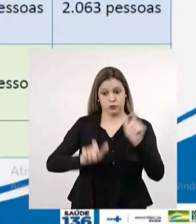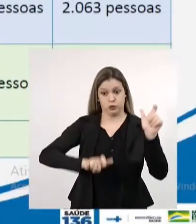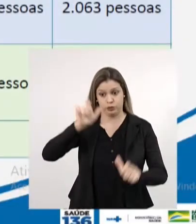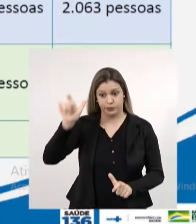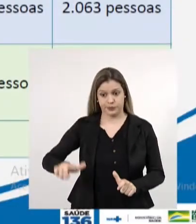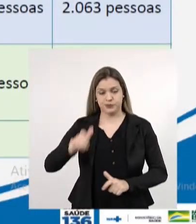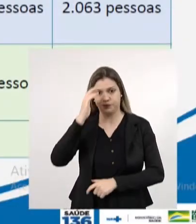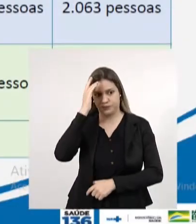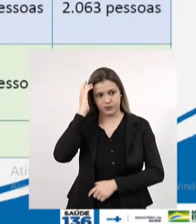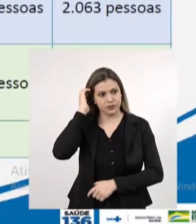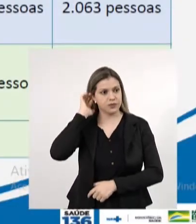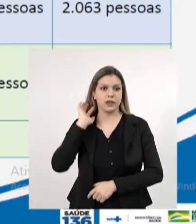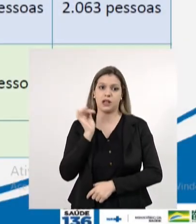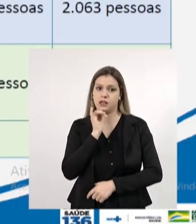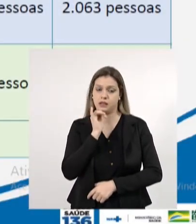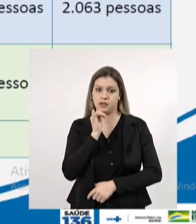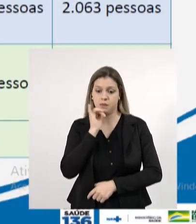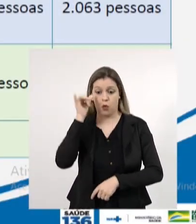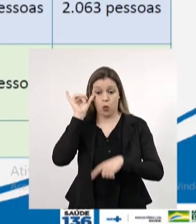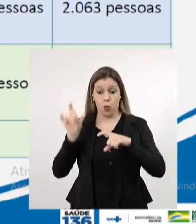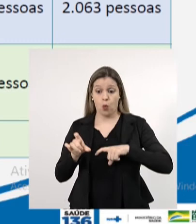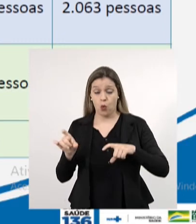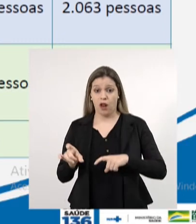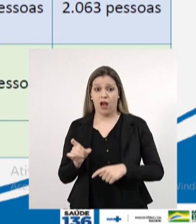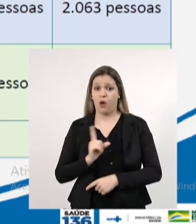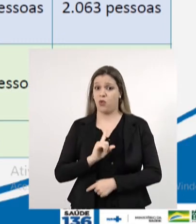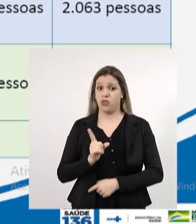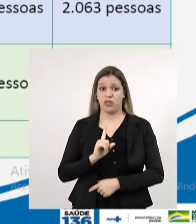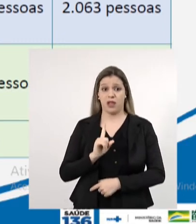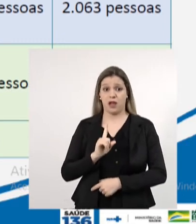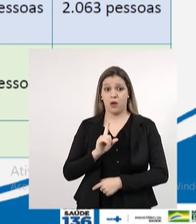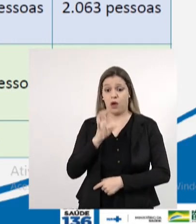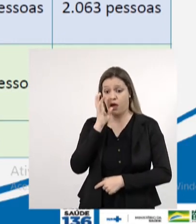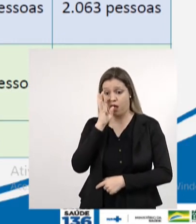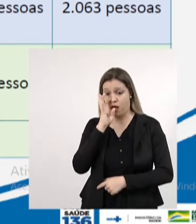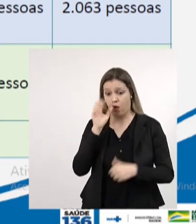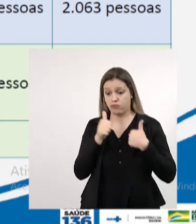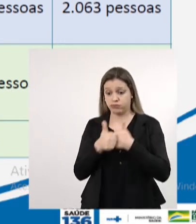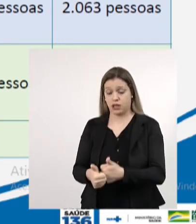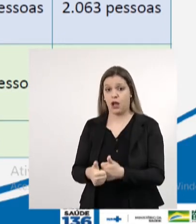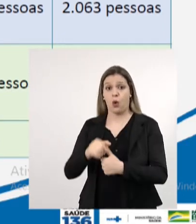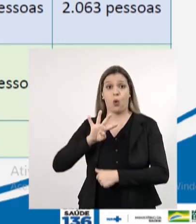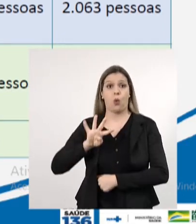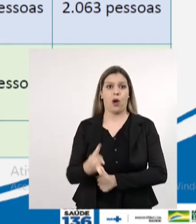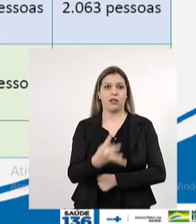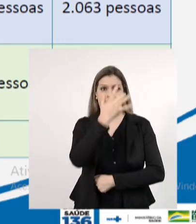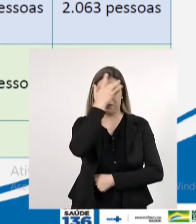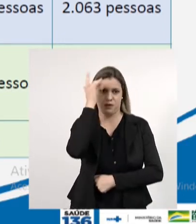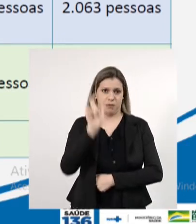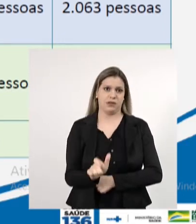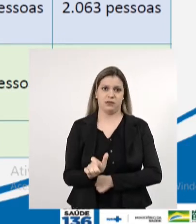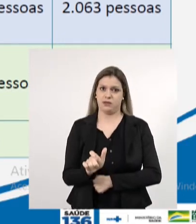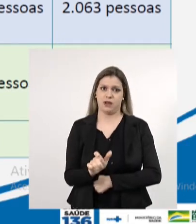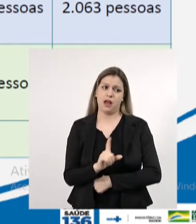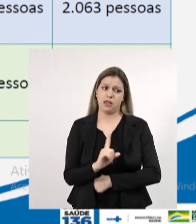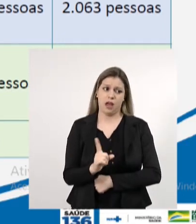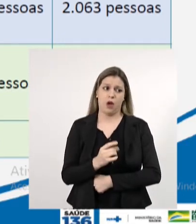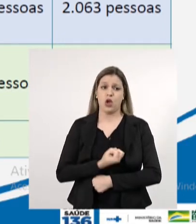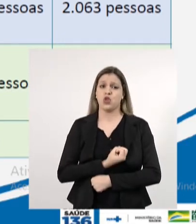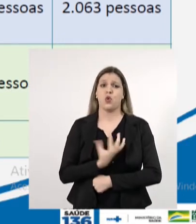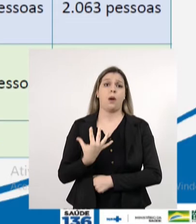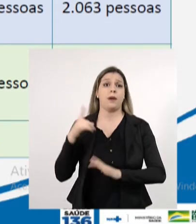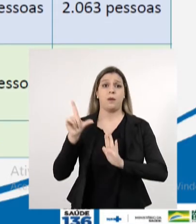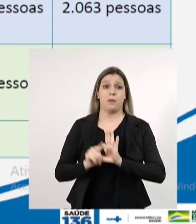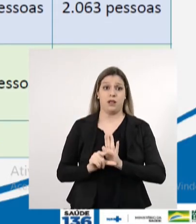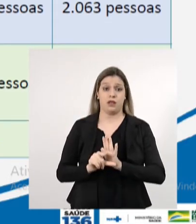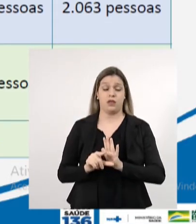no município que é um município rural, ele não vai acompanhar 4.000 pessoas, logicamente, ele vai acompanhar um número menor. Então, o que ele